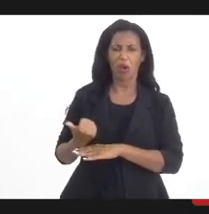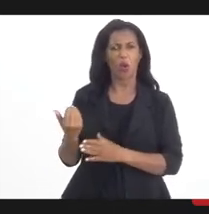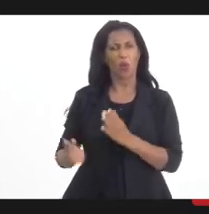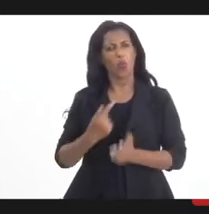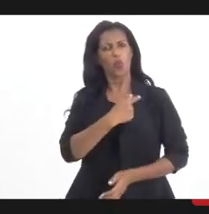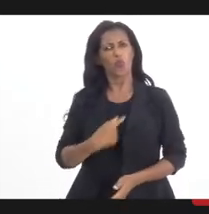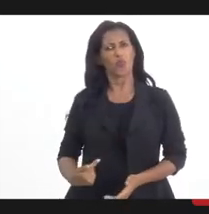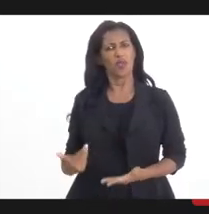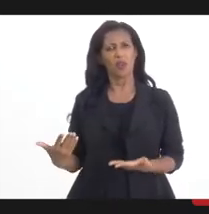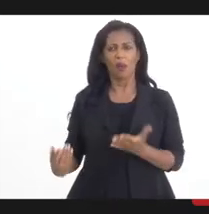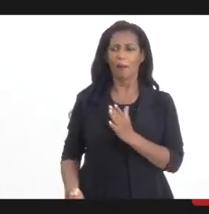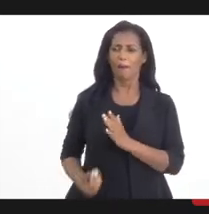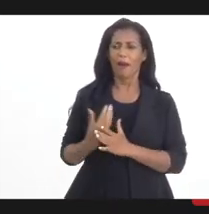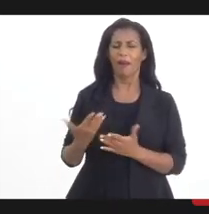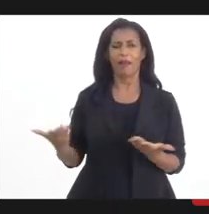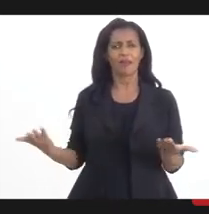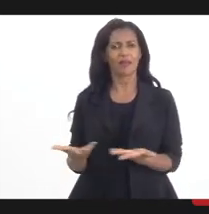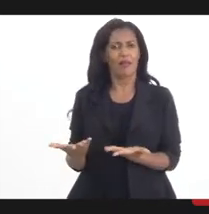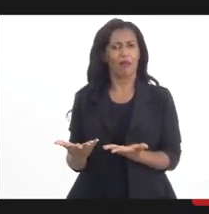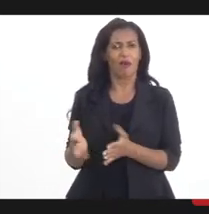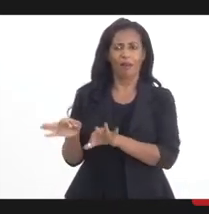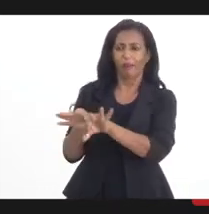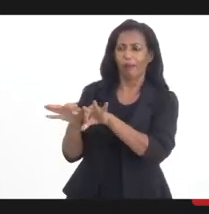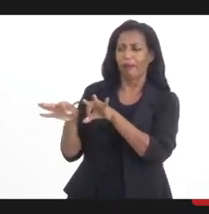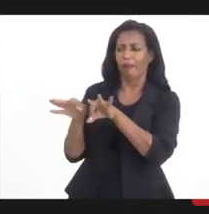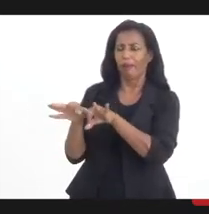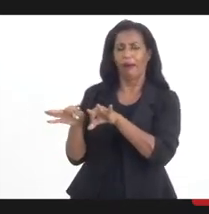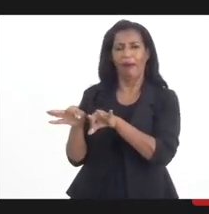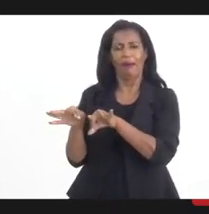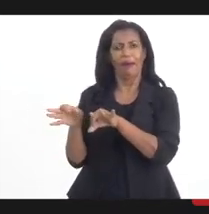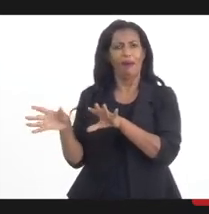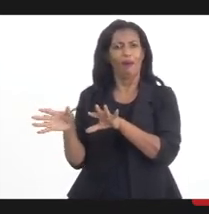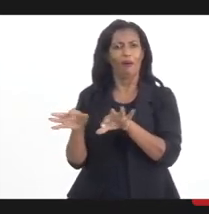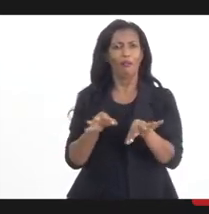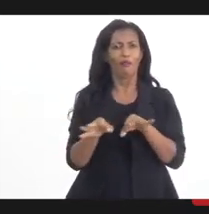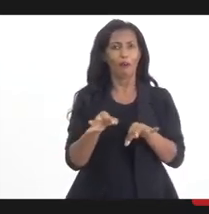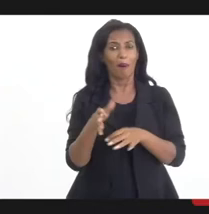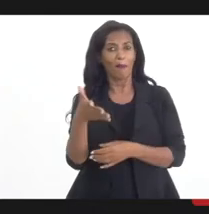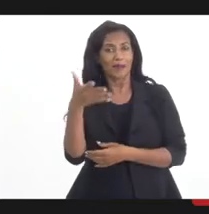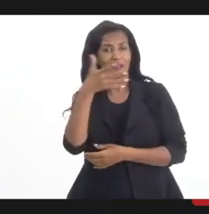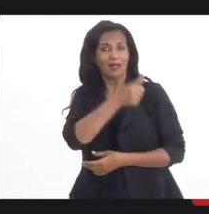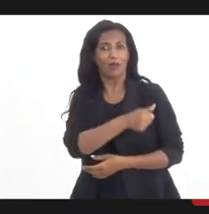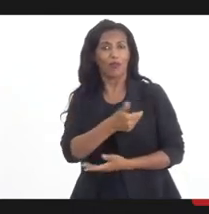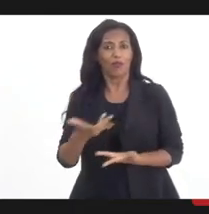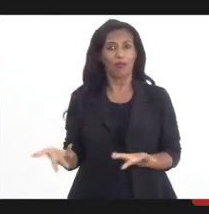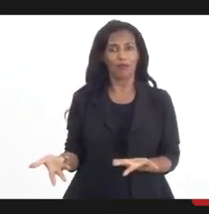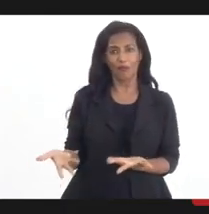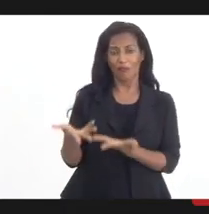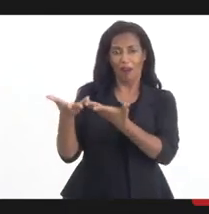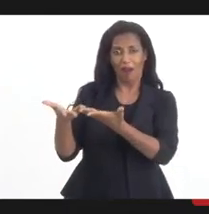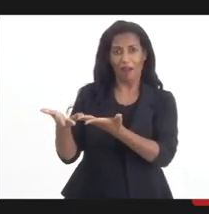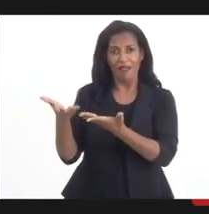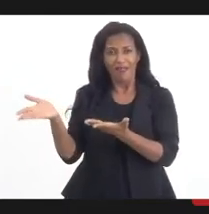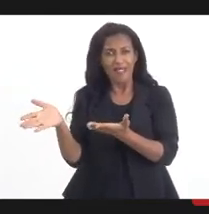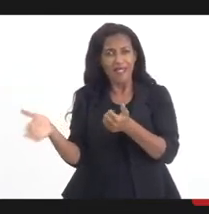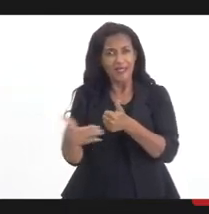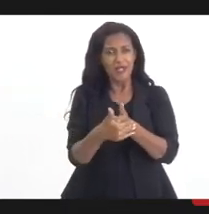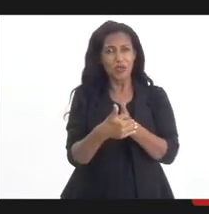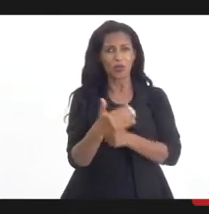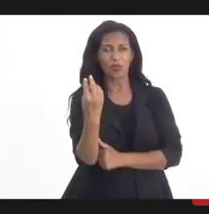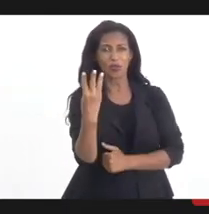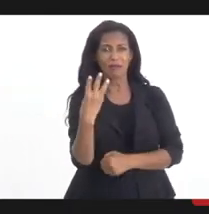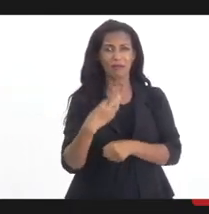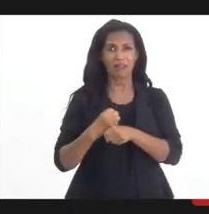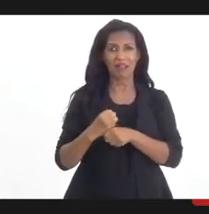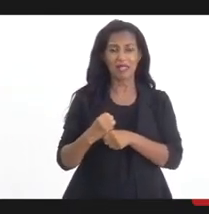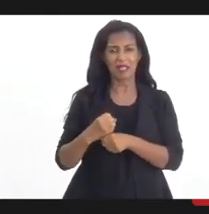apareça agora construindo uma suposta medida salvacionista, ele que se omitiu ao longo de 3 anos. O